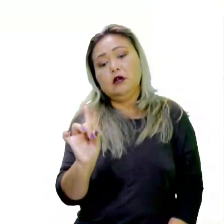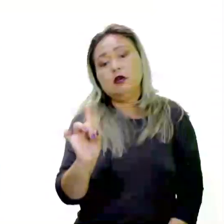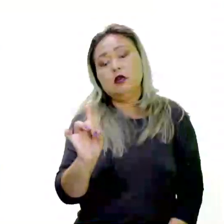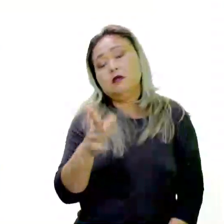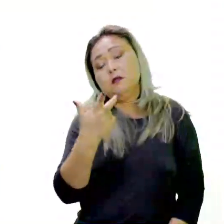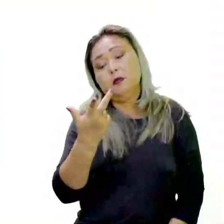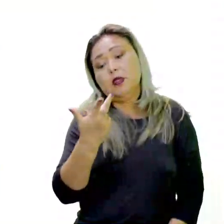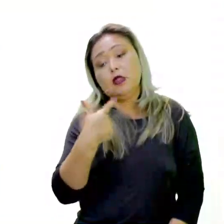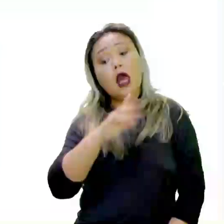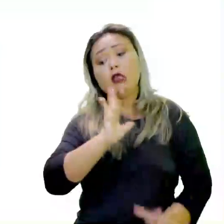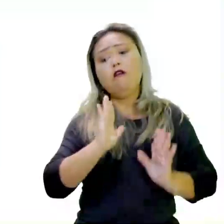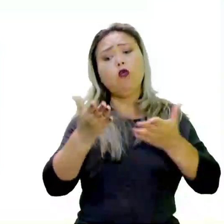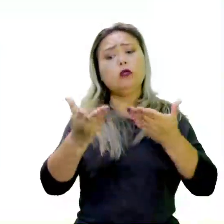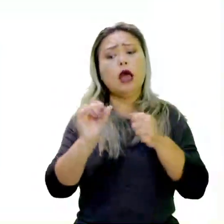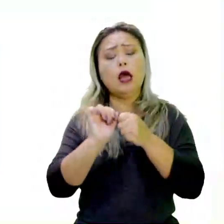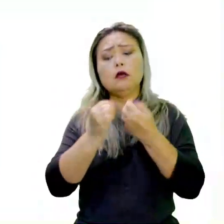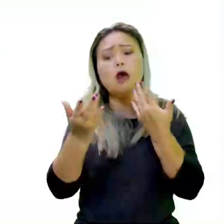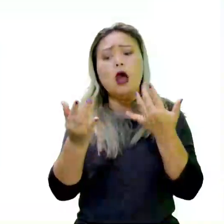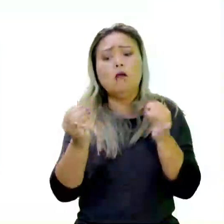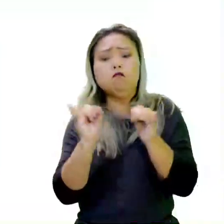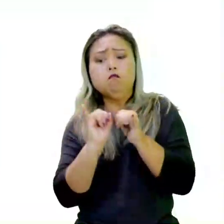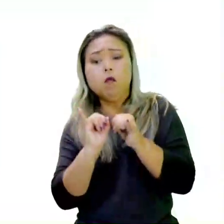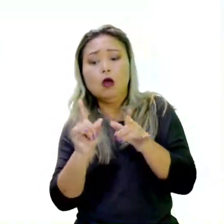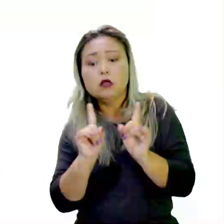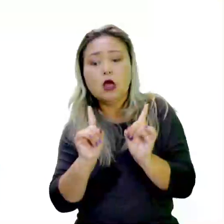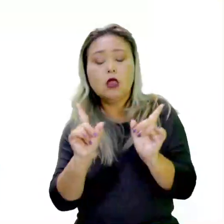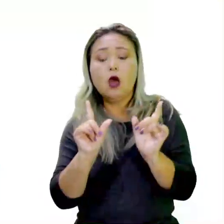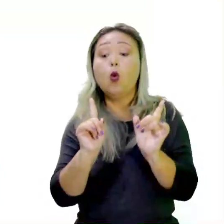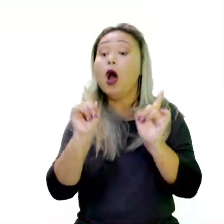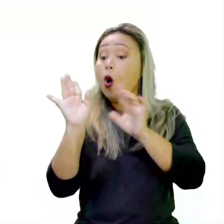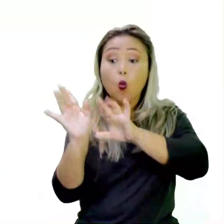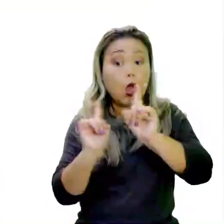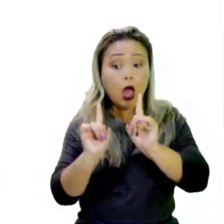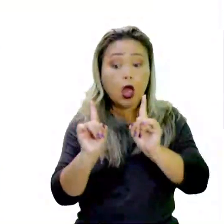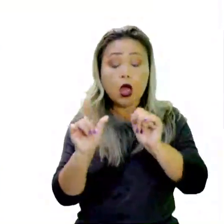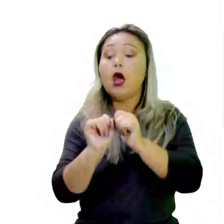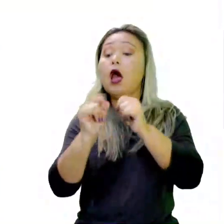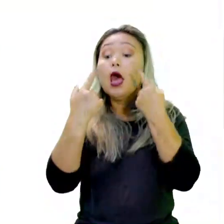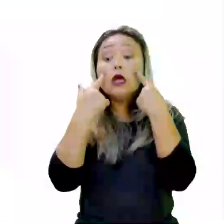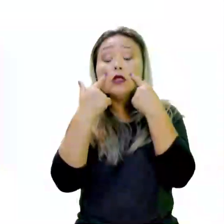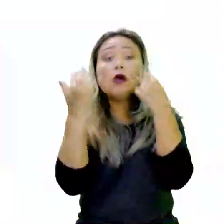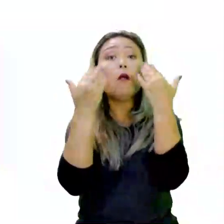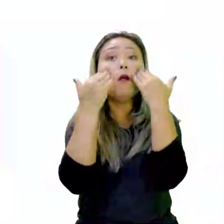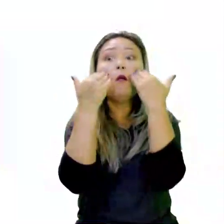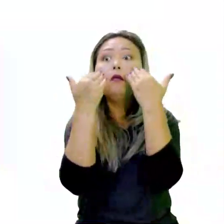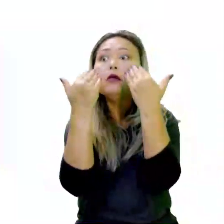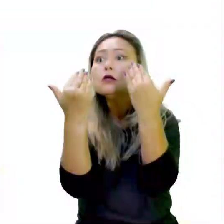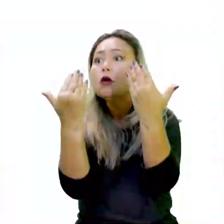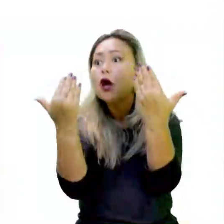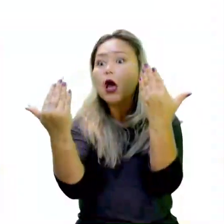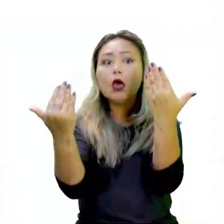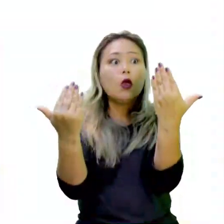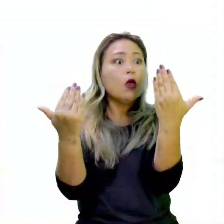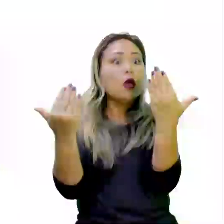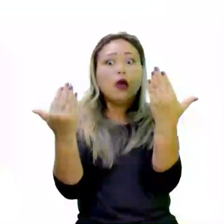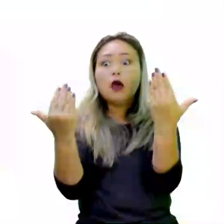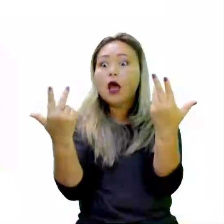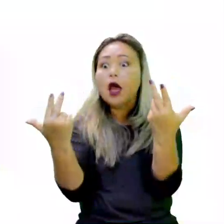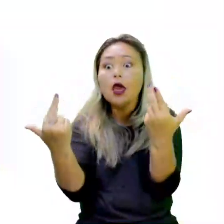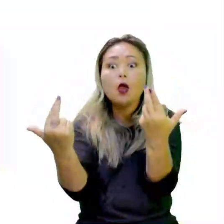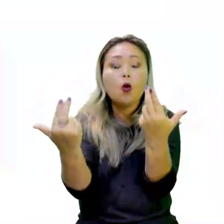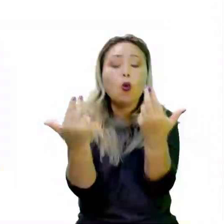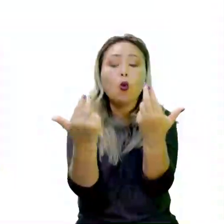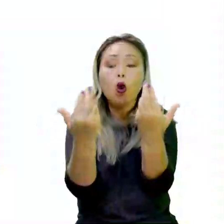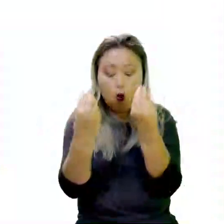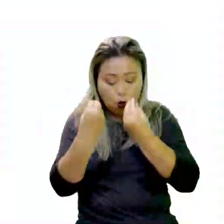como vamos dizer, sexualidade. Era essa questão de observar a simetria, a igualdade, a